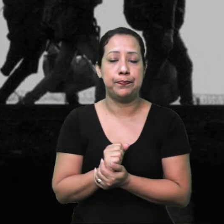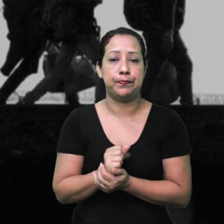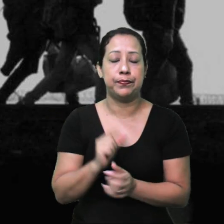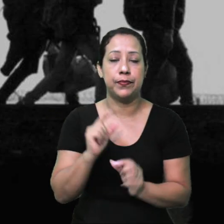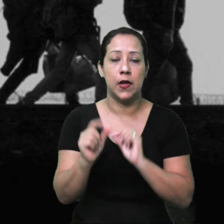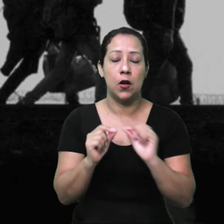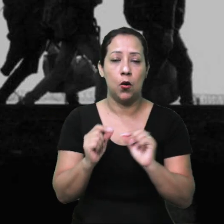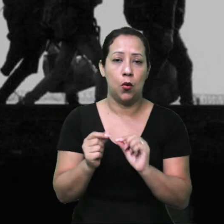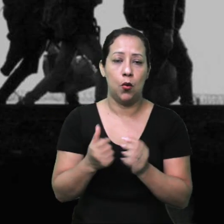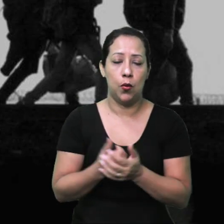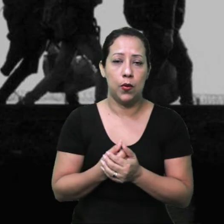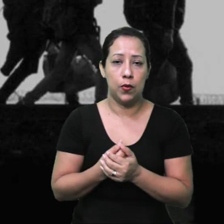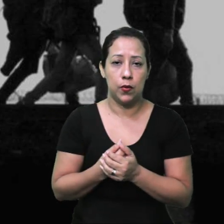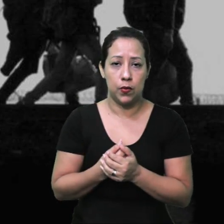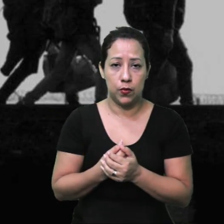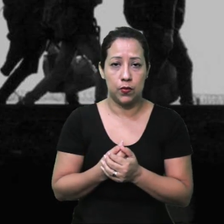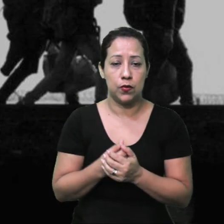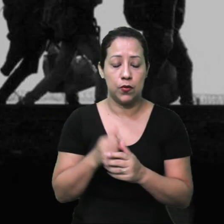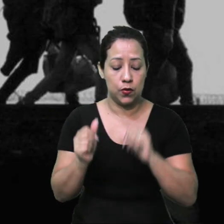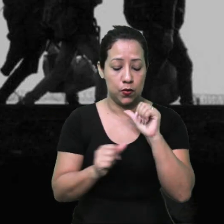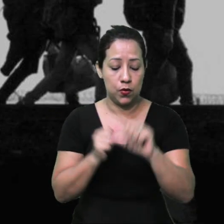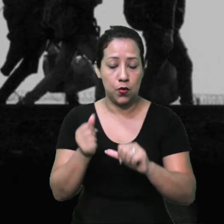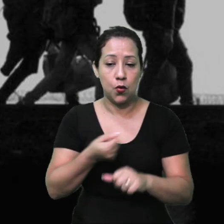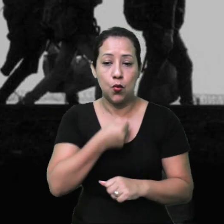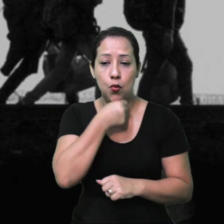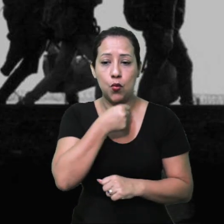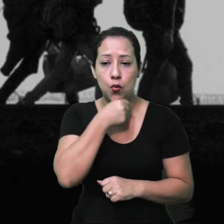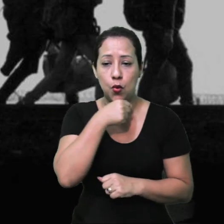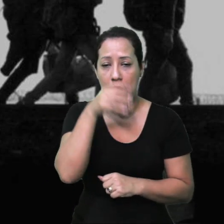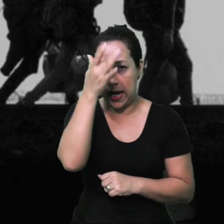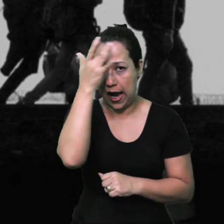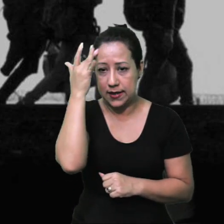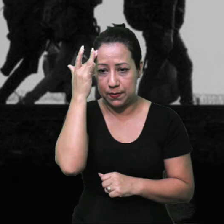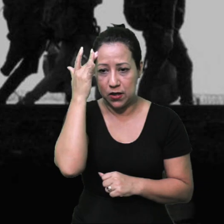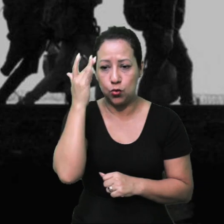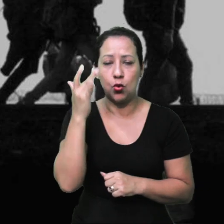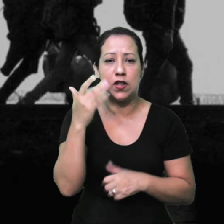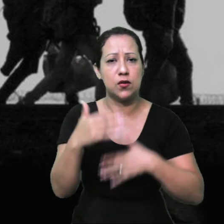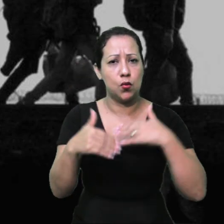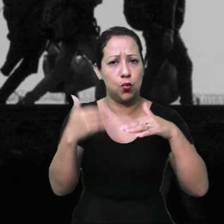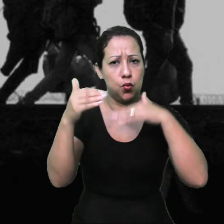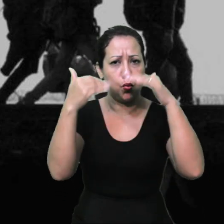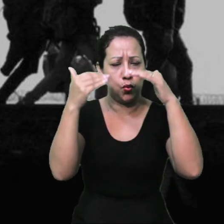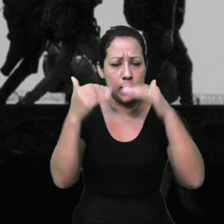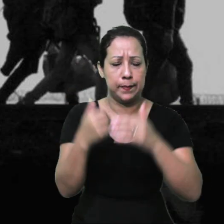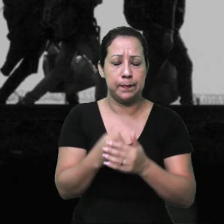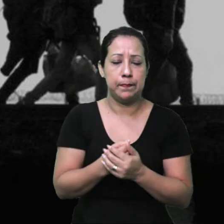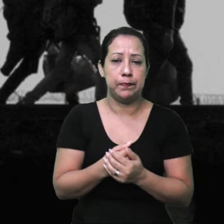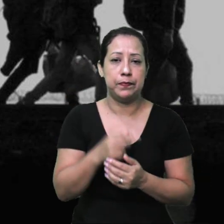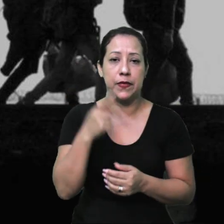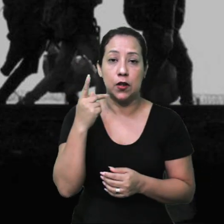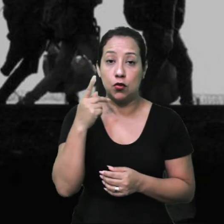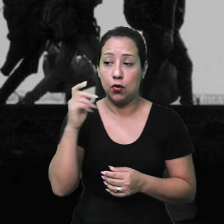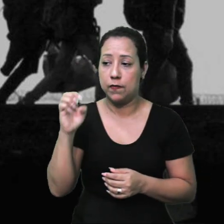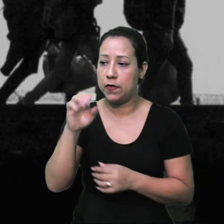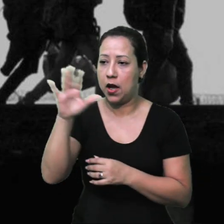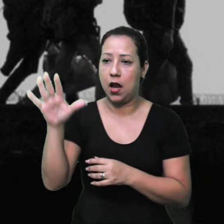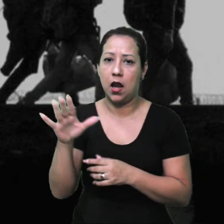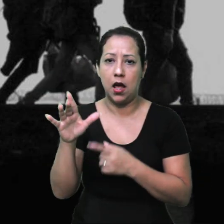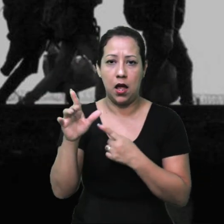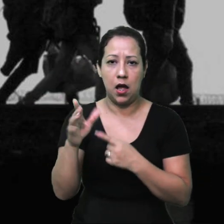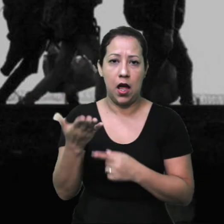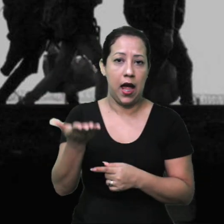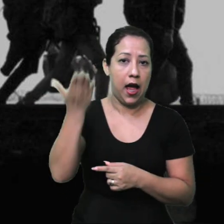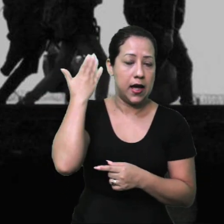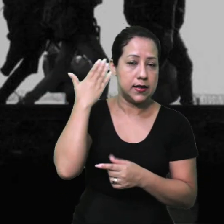ela passa, de um modo geral, pelo envelhecimento da população. E quando nós falamos da Europa, você tem de levar que a Europa era dividida em